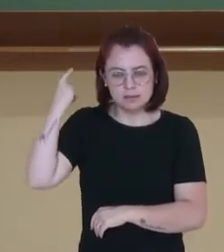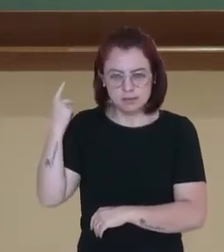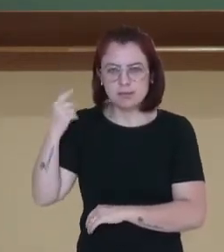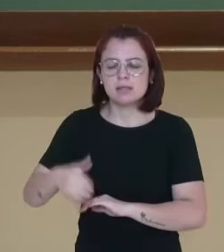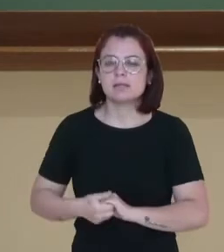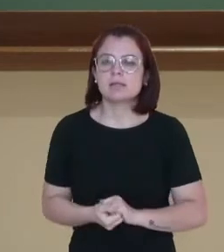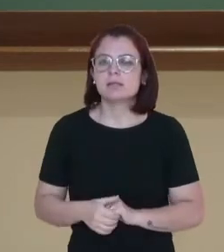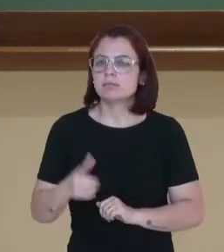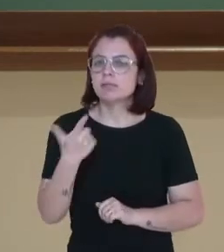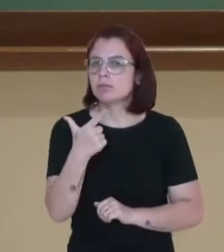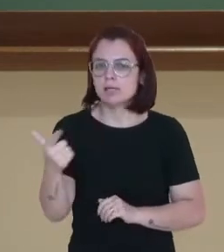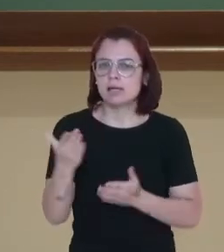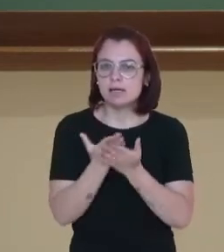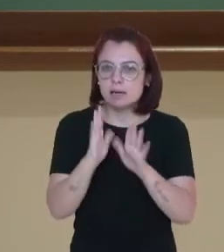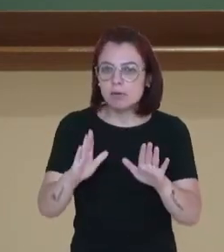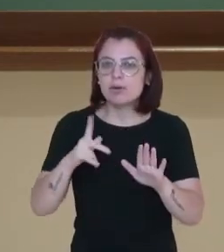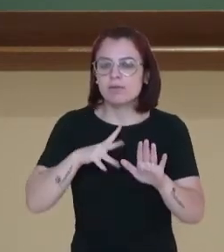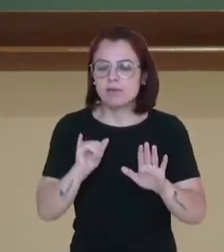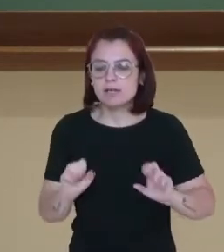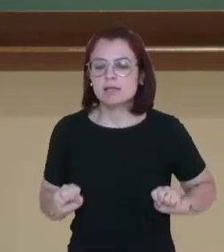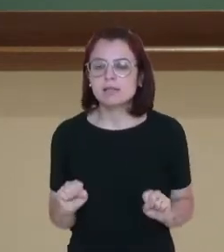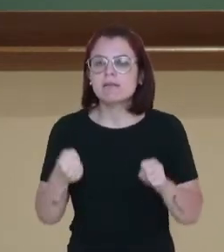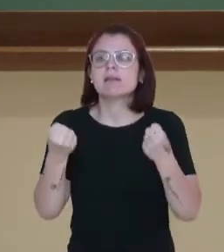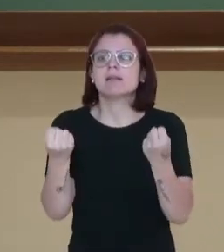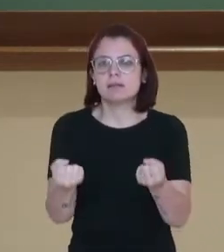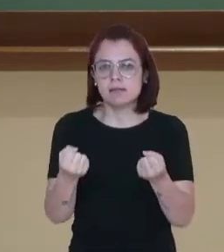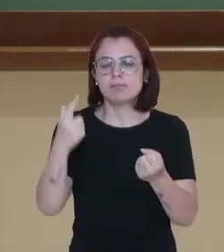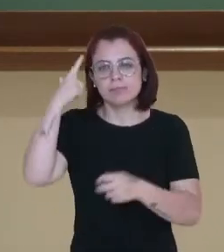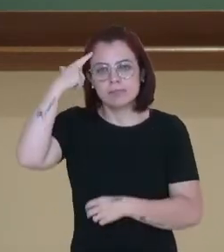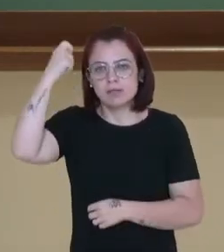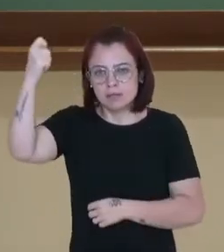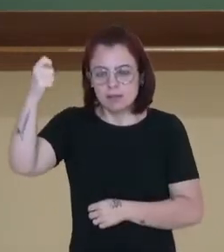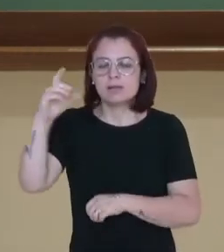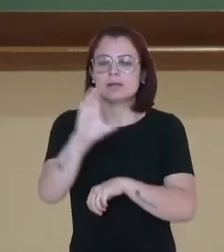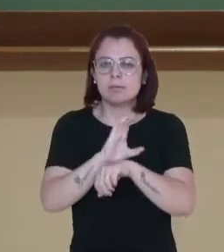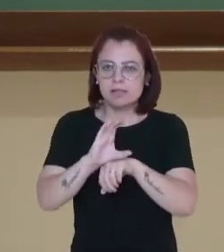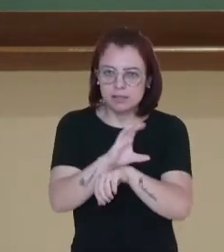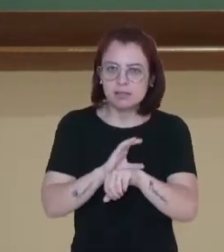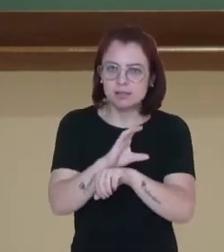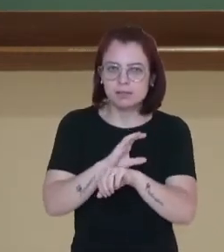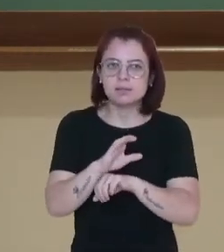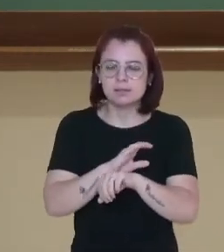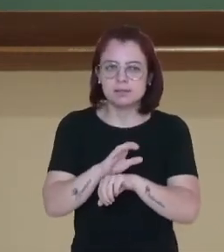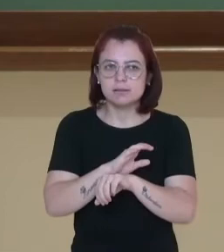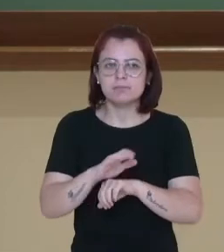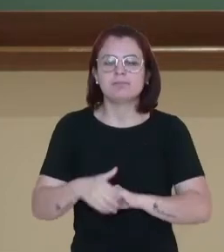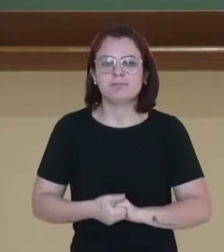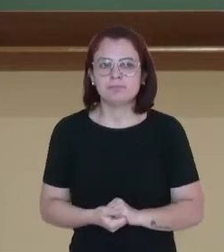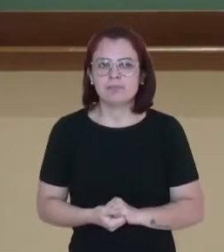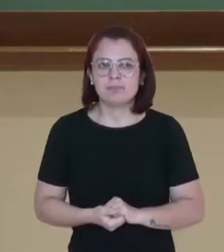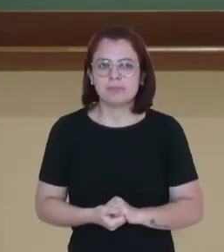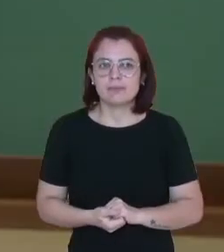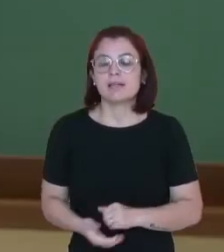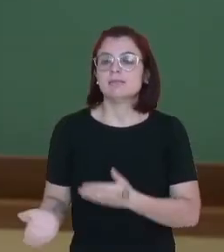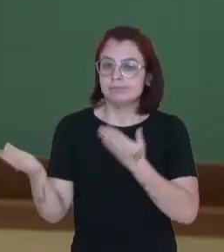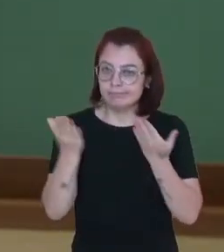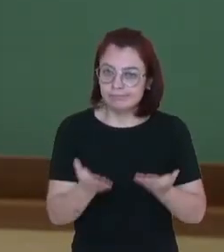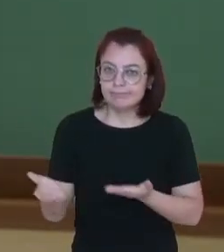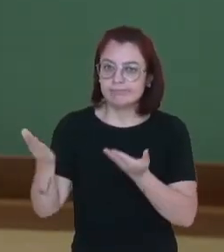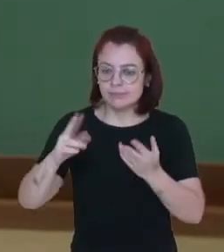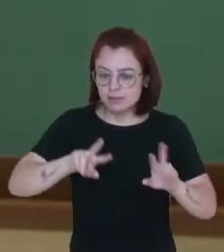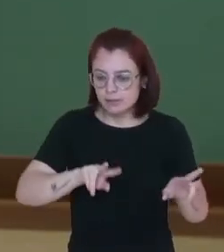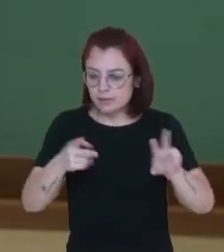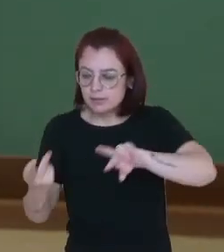e passa então a defender a ideologia capitalista de forma militar no planeta. Além disso, essa transição